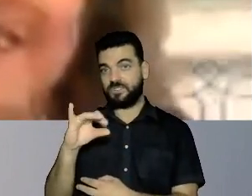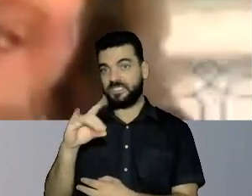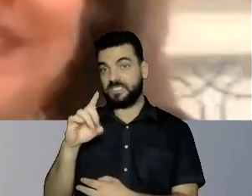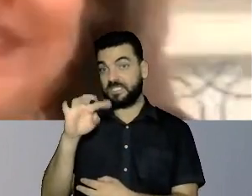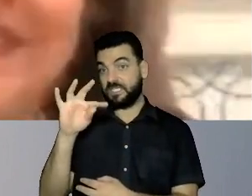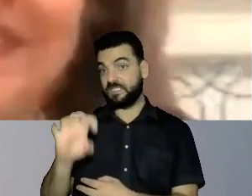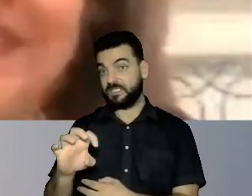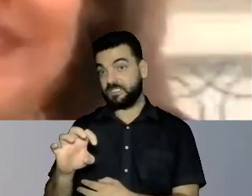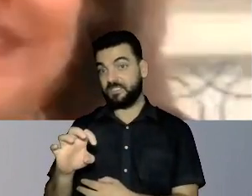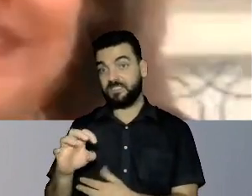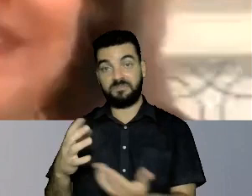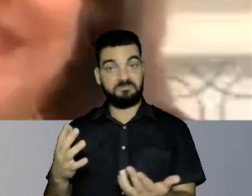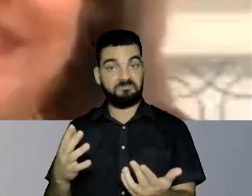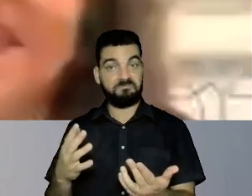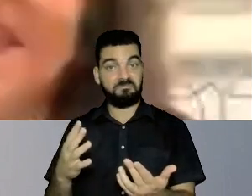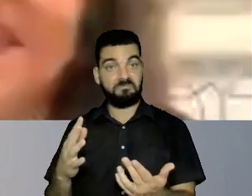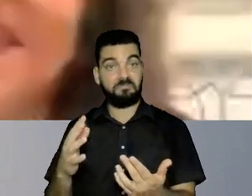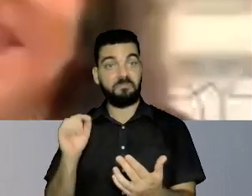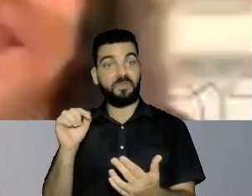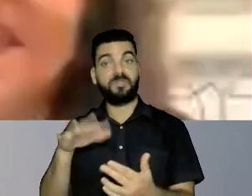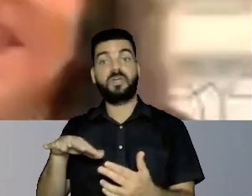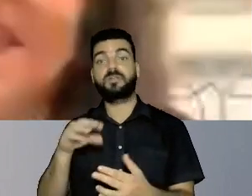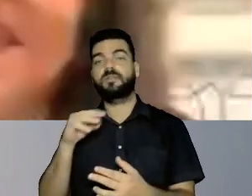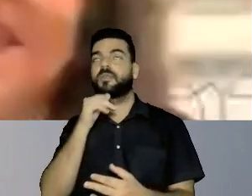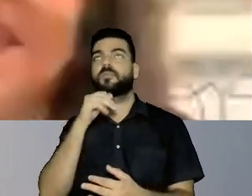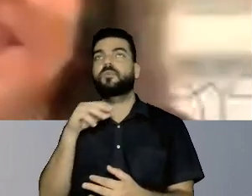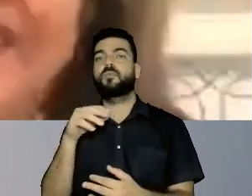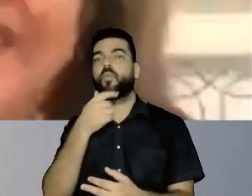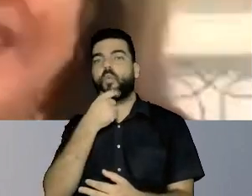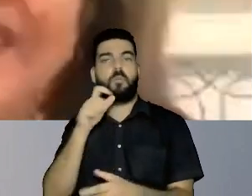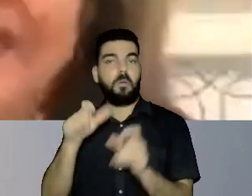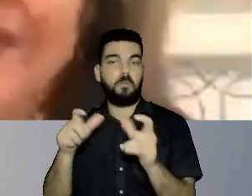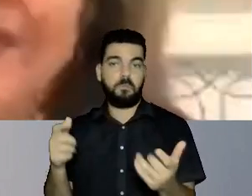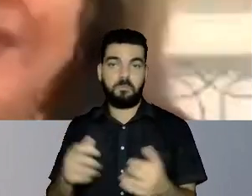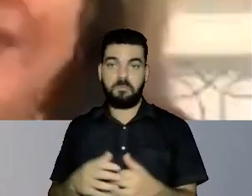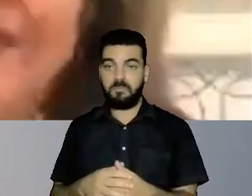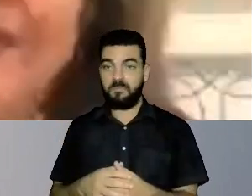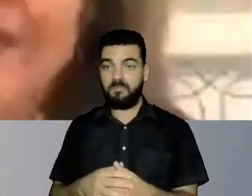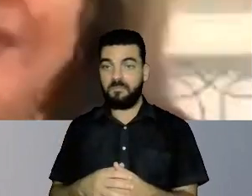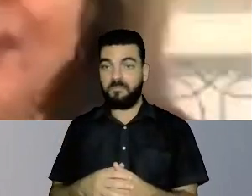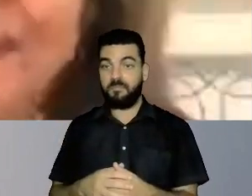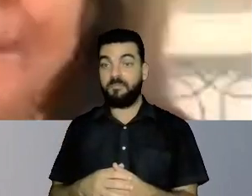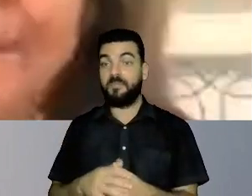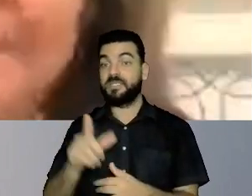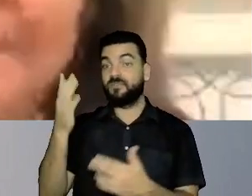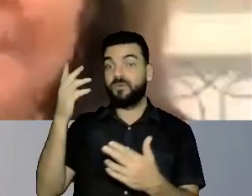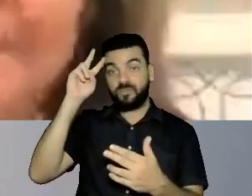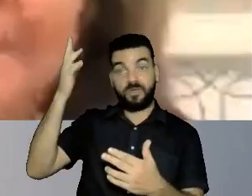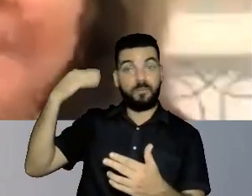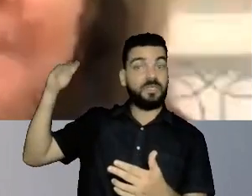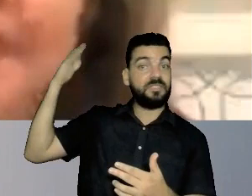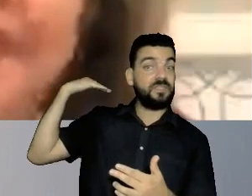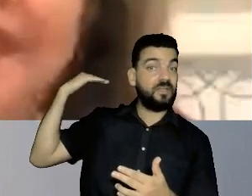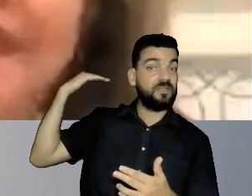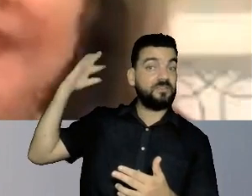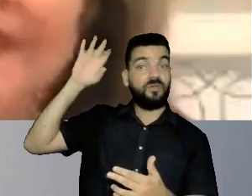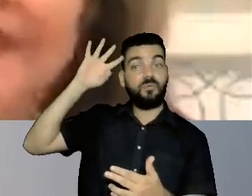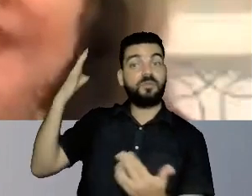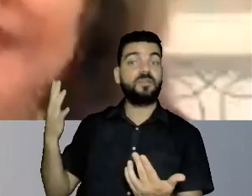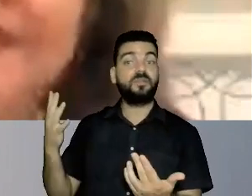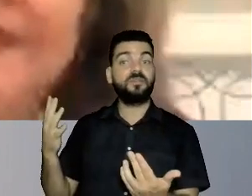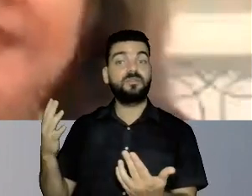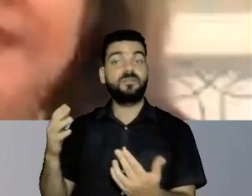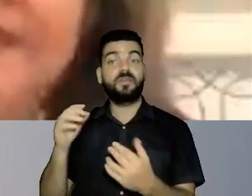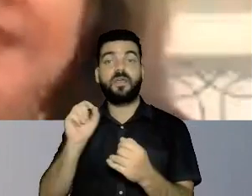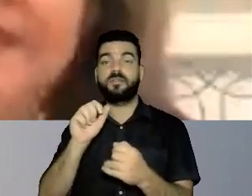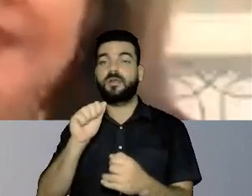caso, a abstração no campo artístico dentro da arte ocidental, a gente sempre atribui a Kandinsky ou